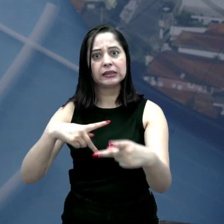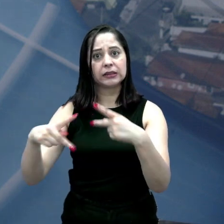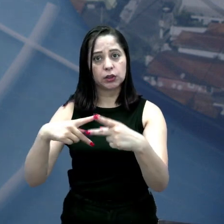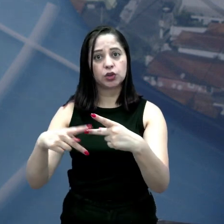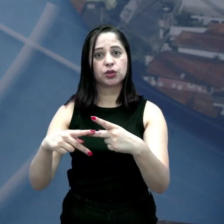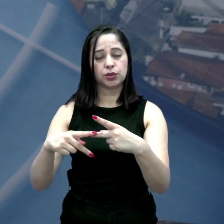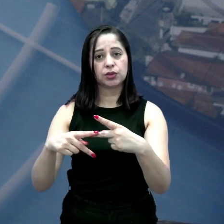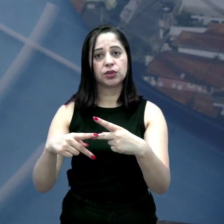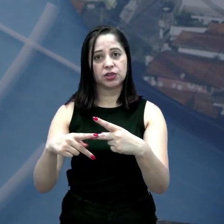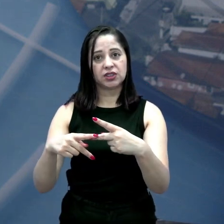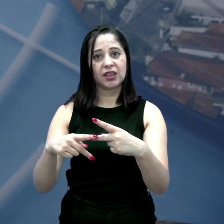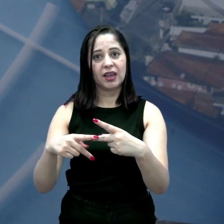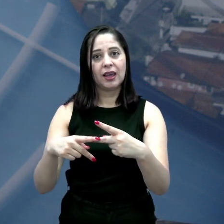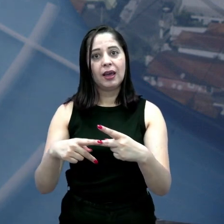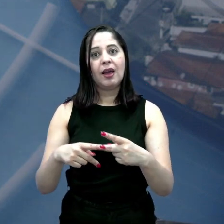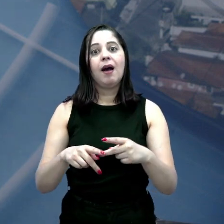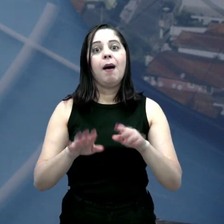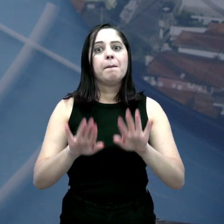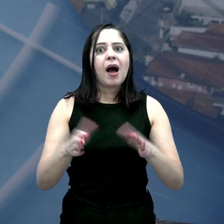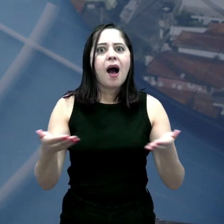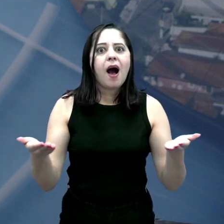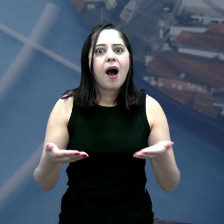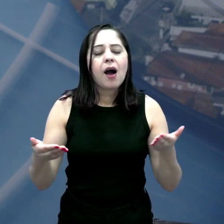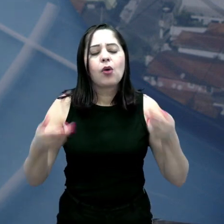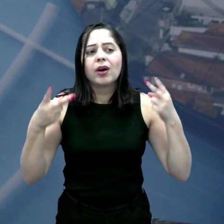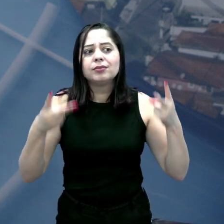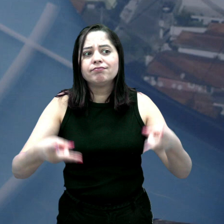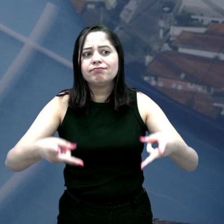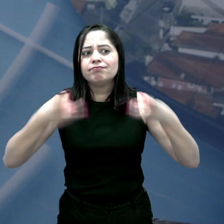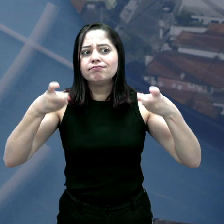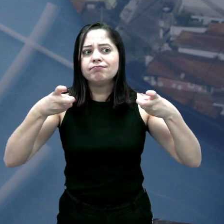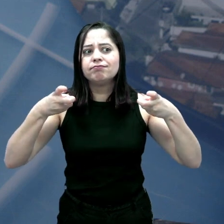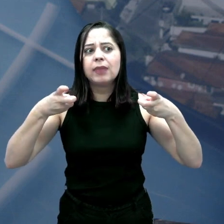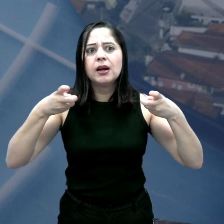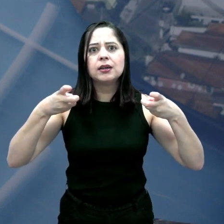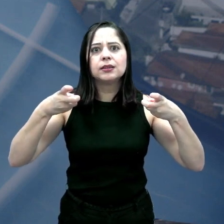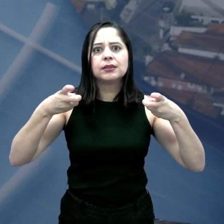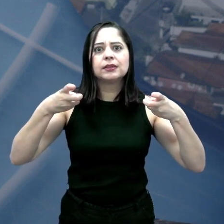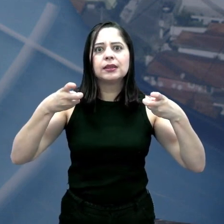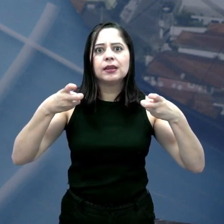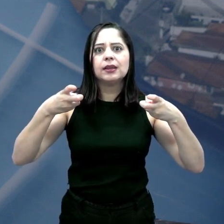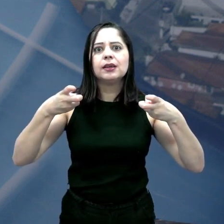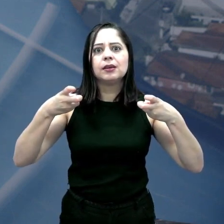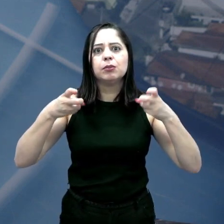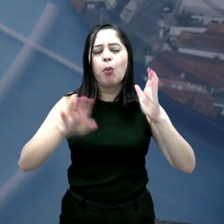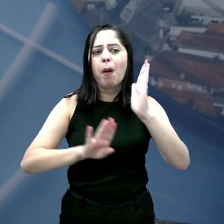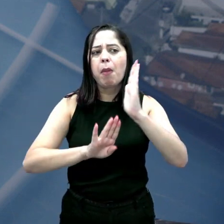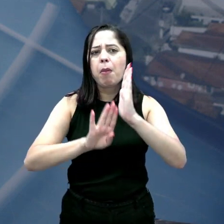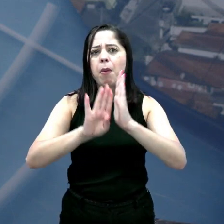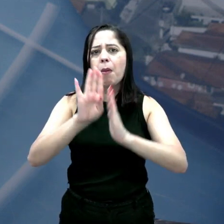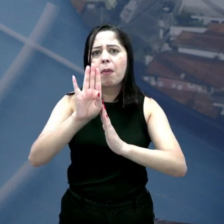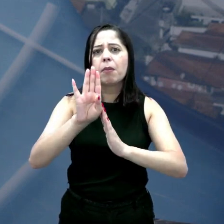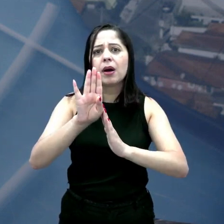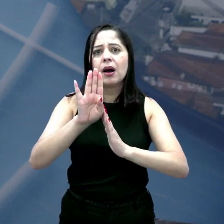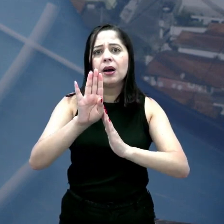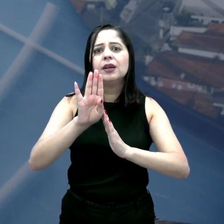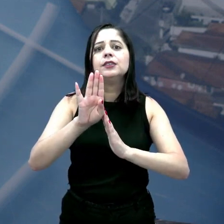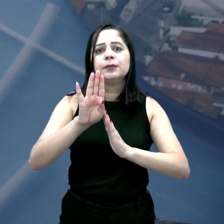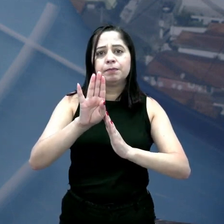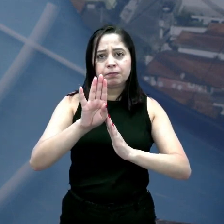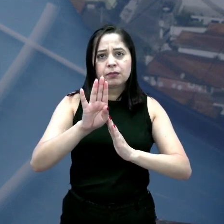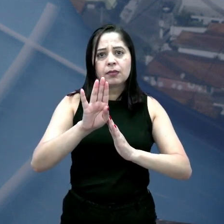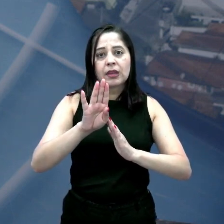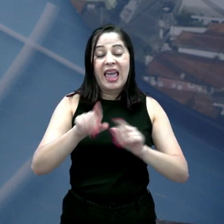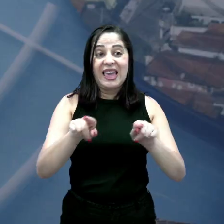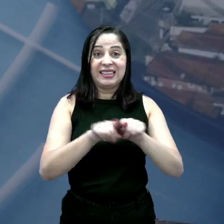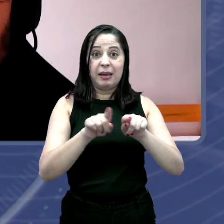que já é antiga, mas agora que a gente vê se falar com mais frequência também, né, Rafael, que é a questão dos